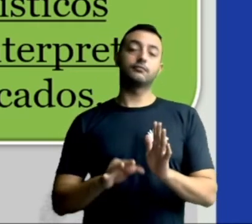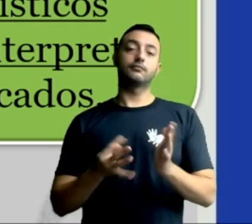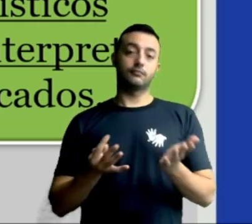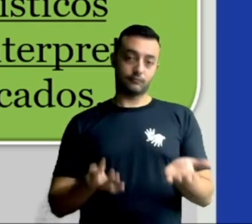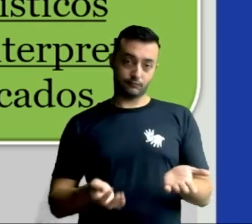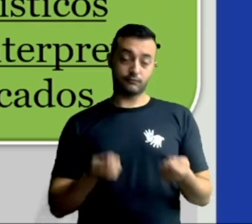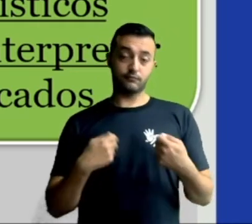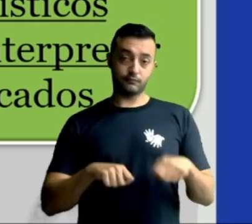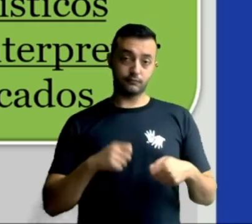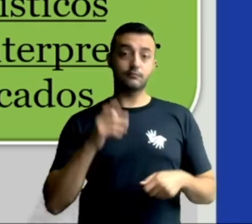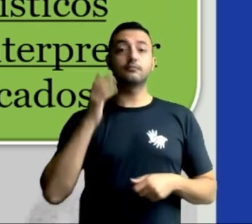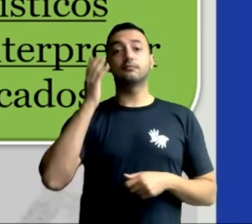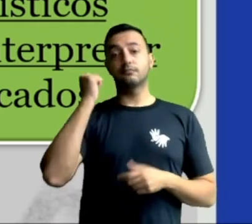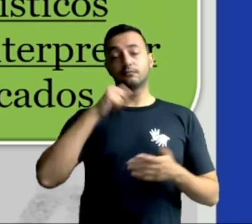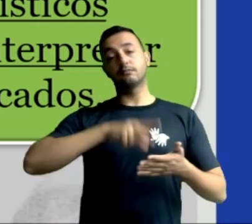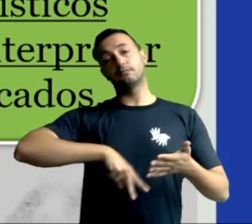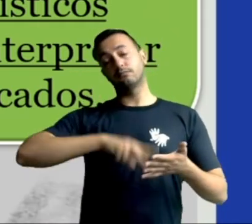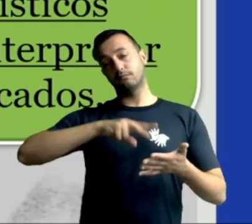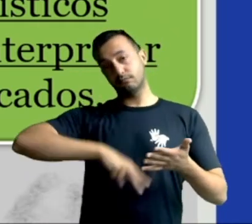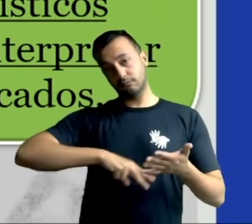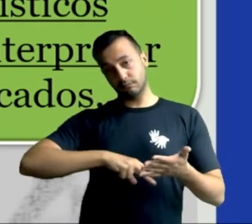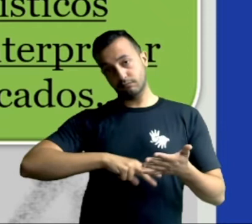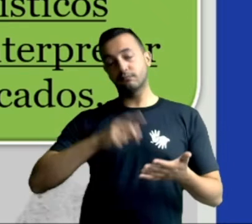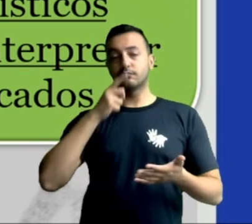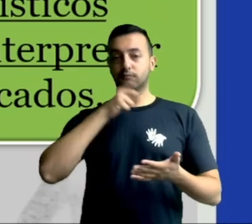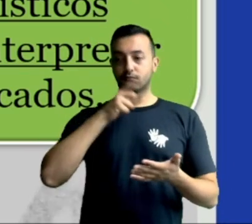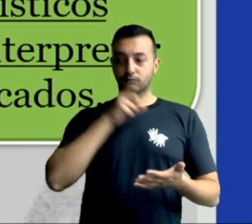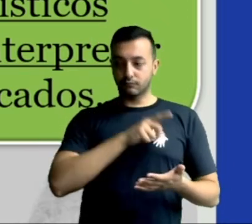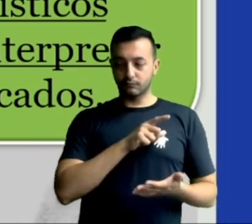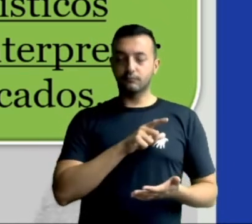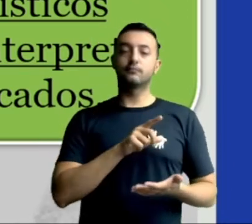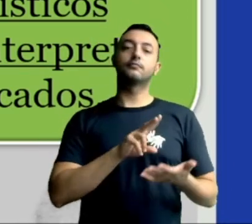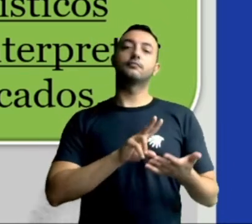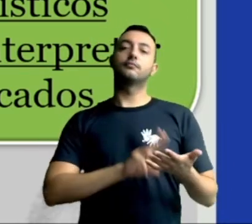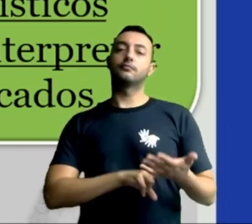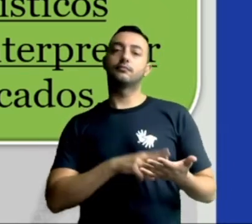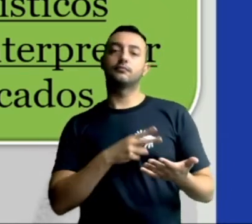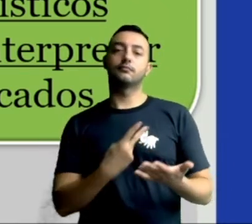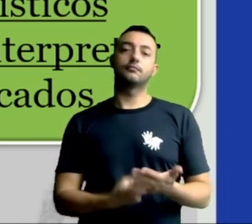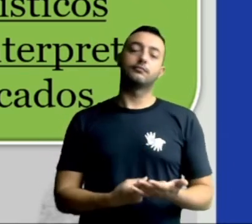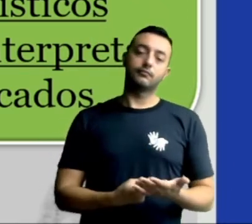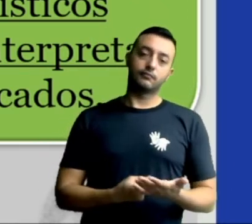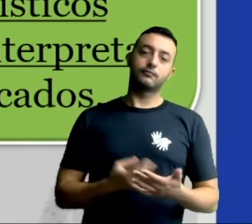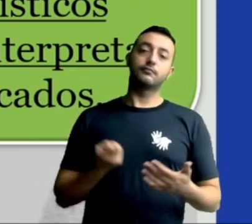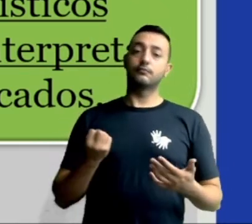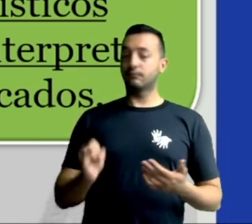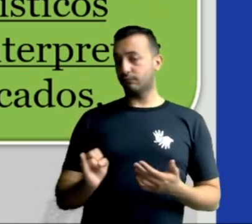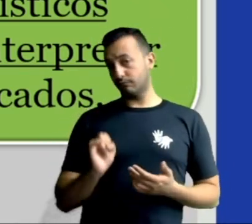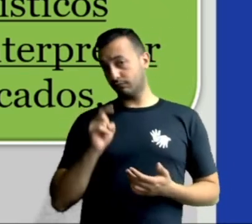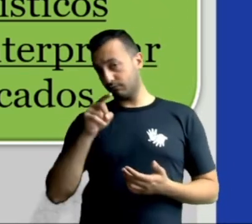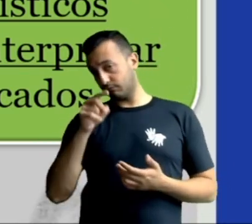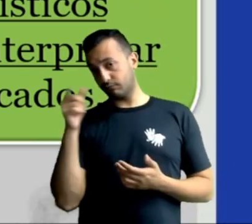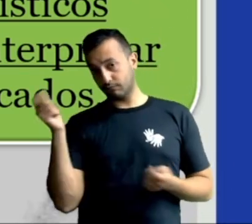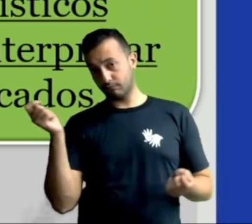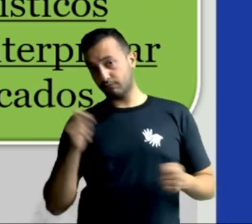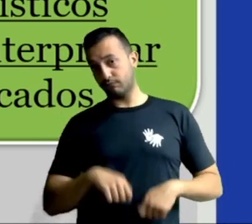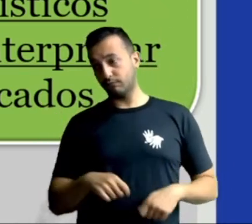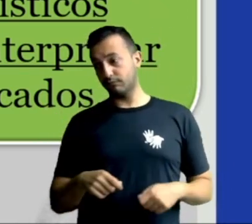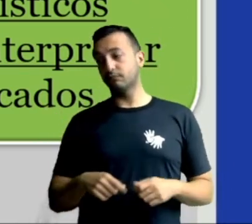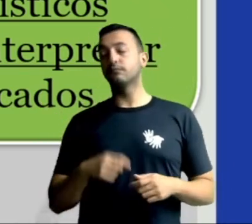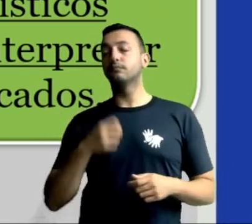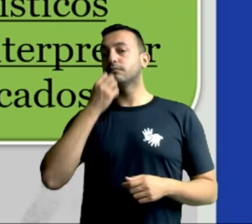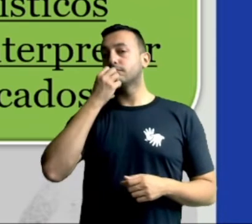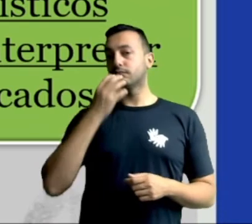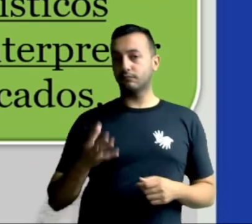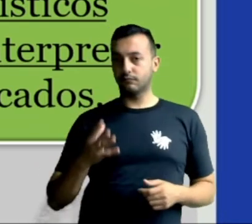preciso saber ler para conseguir saber interpretar. Então, se você consegue fazer uma